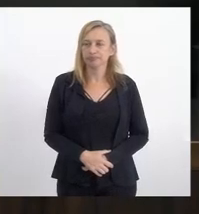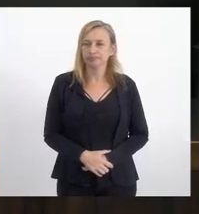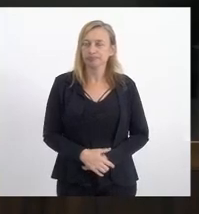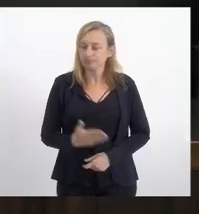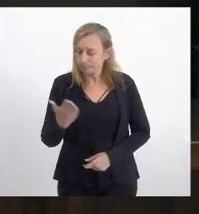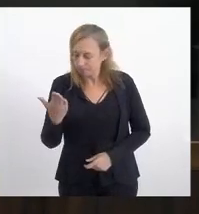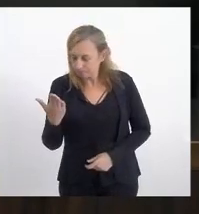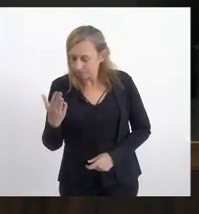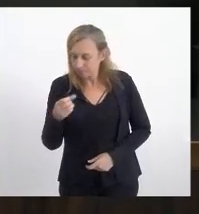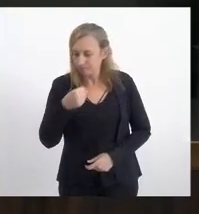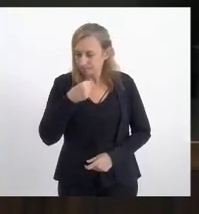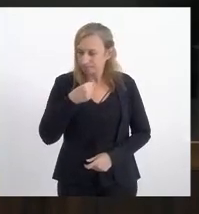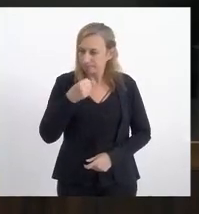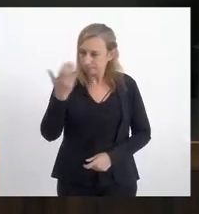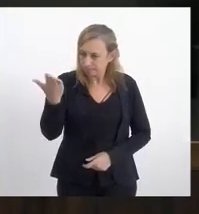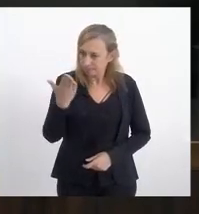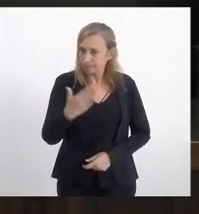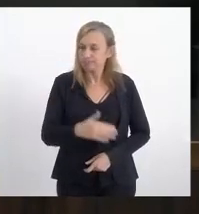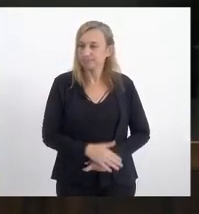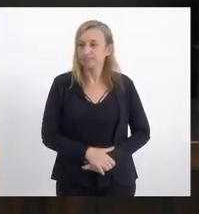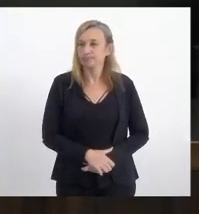e esse jato